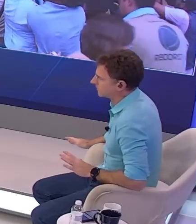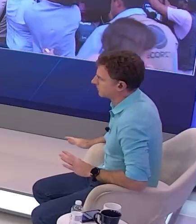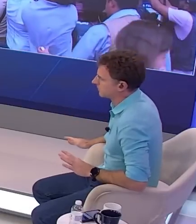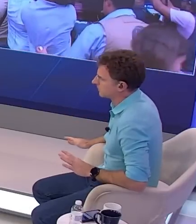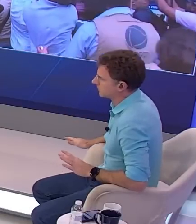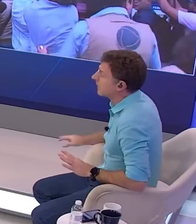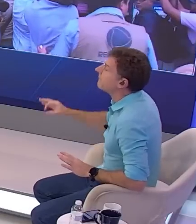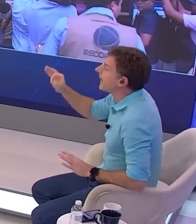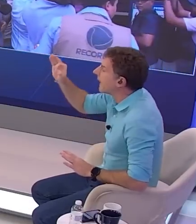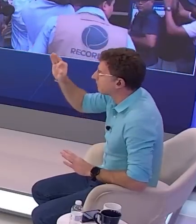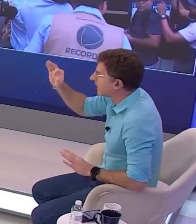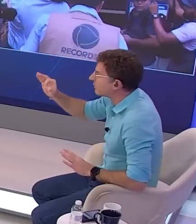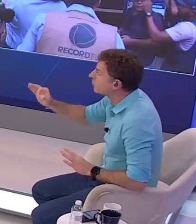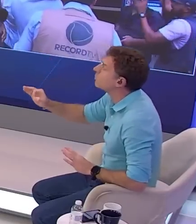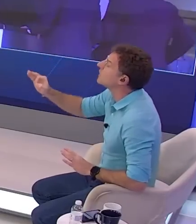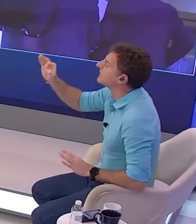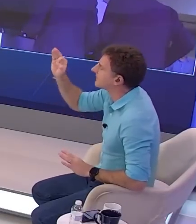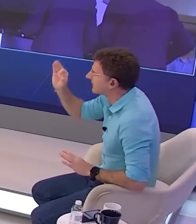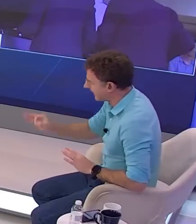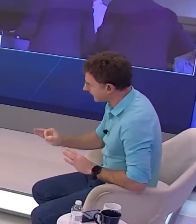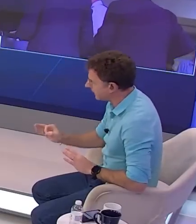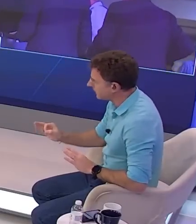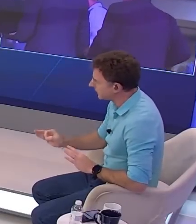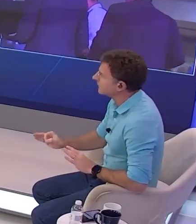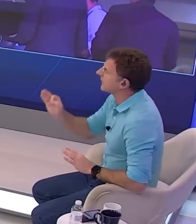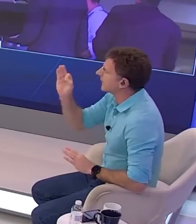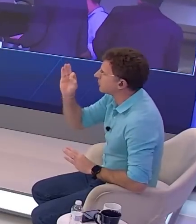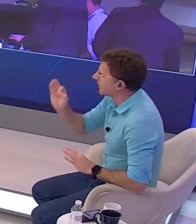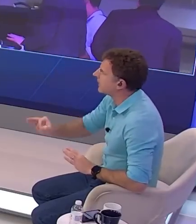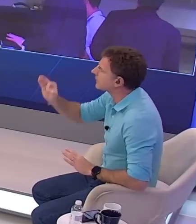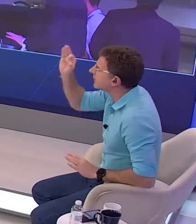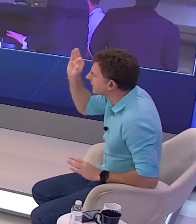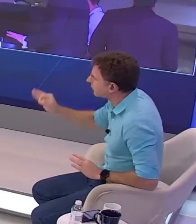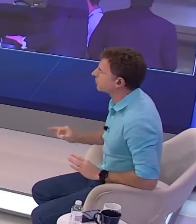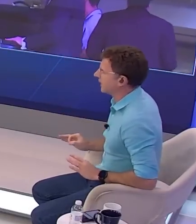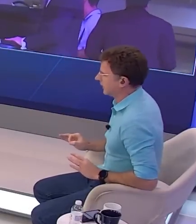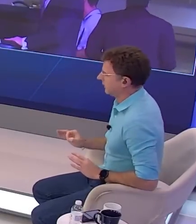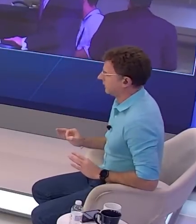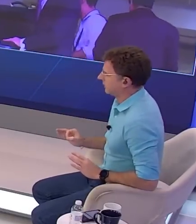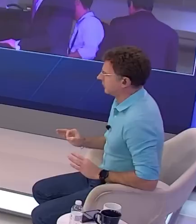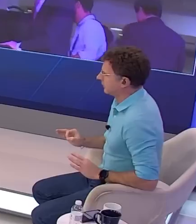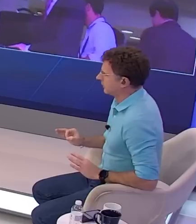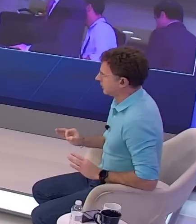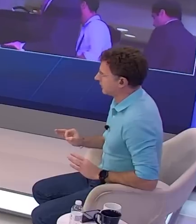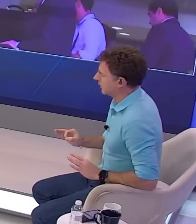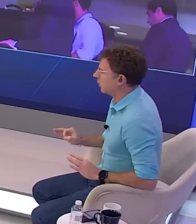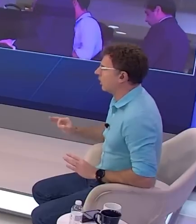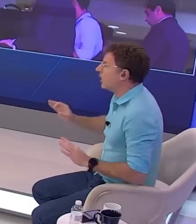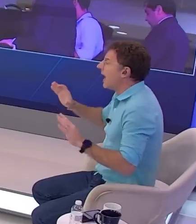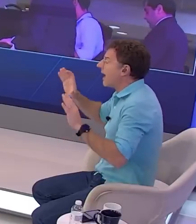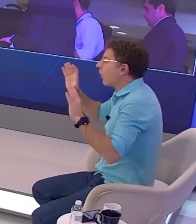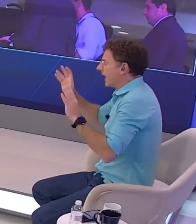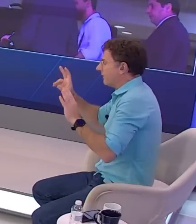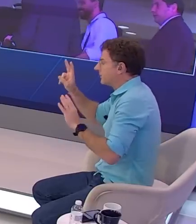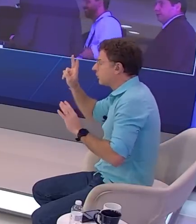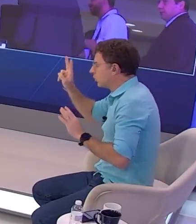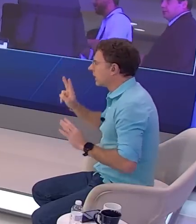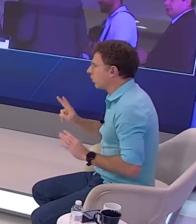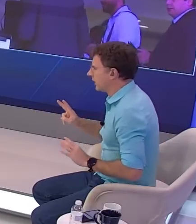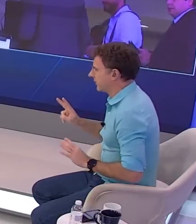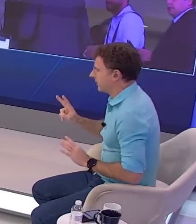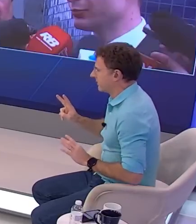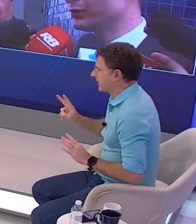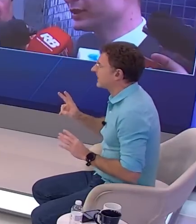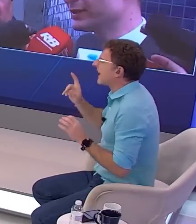irmão. Terraplanismo e seita tem na direita e na esquerda, entendeu? Agora,